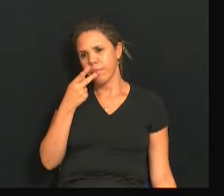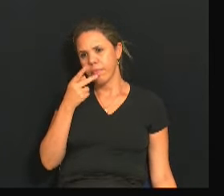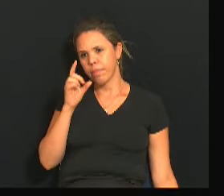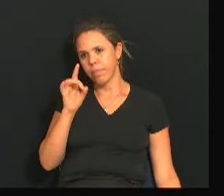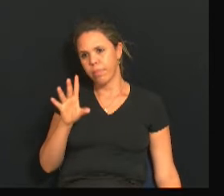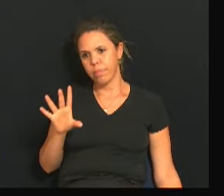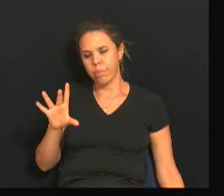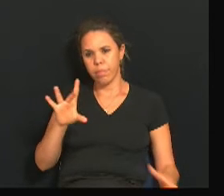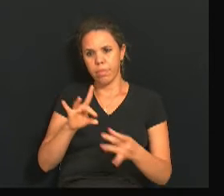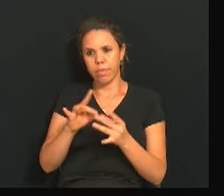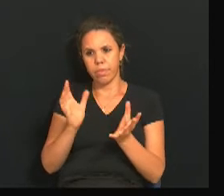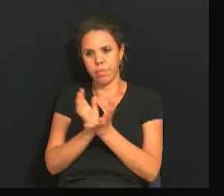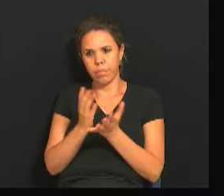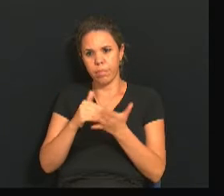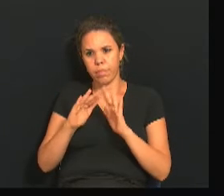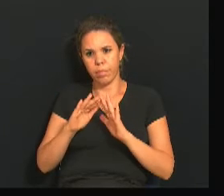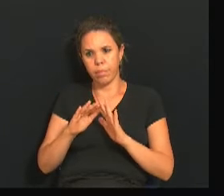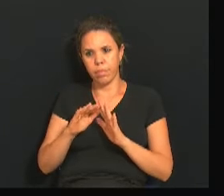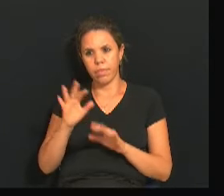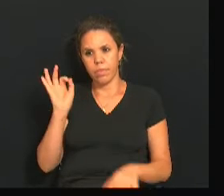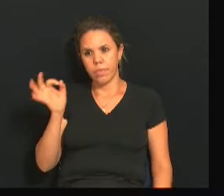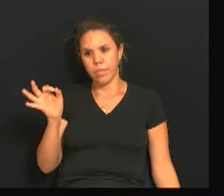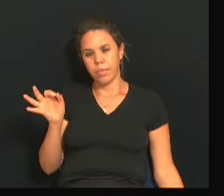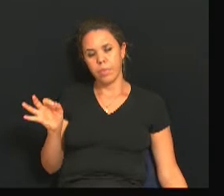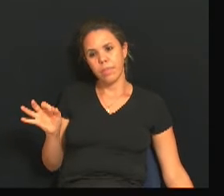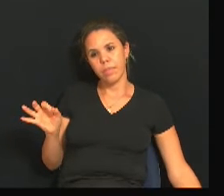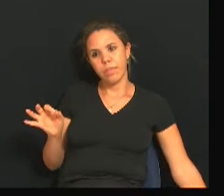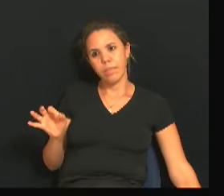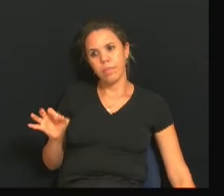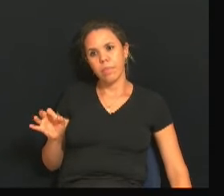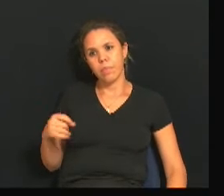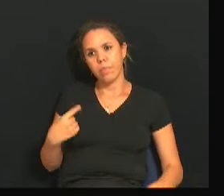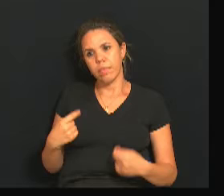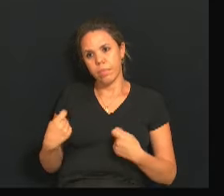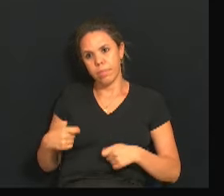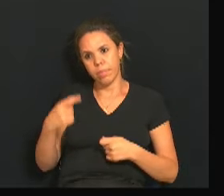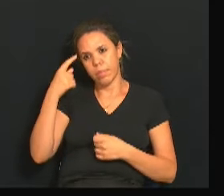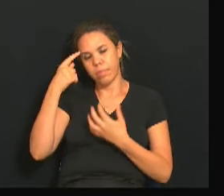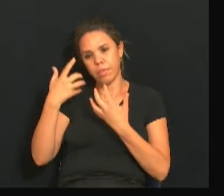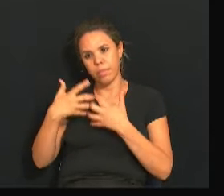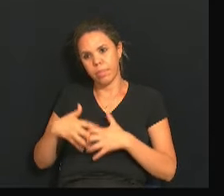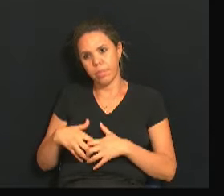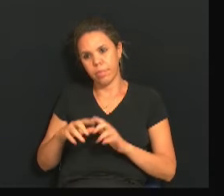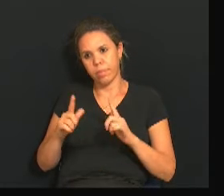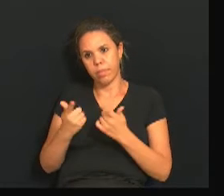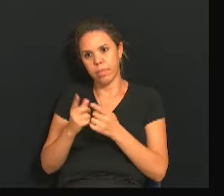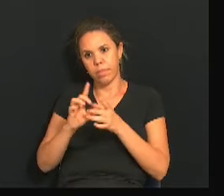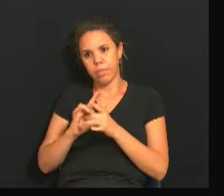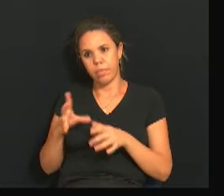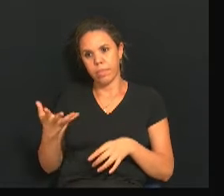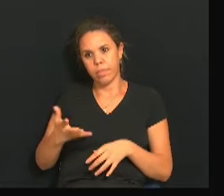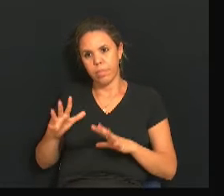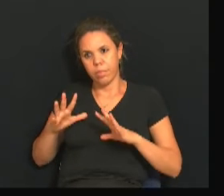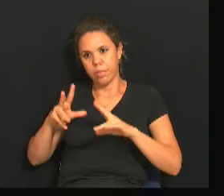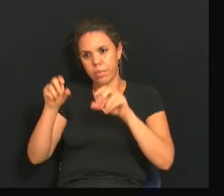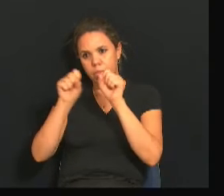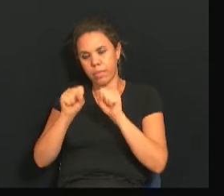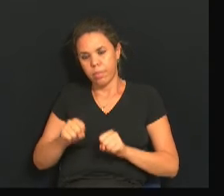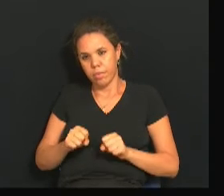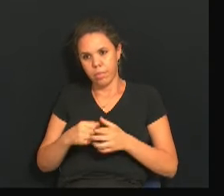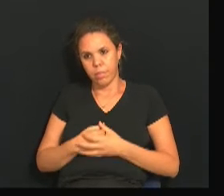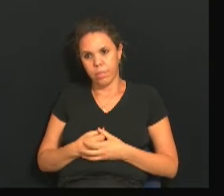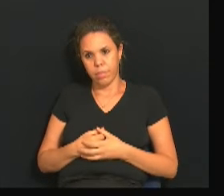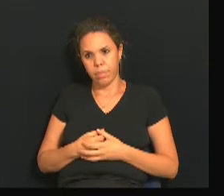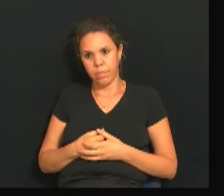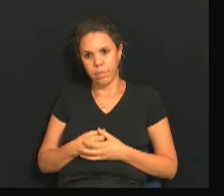unidade escolar, e está muito correto, né? Então, assim, a gente precisa pensar a gestão democrática de todo o sistema, tá? Não só